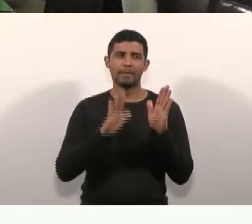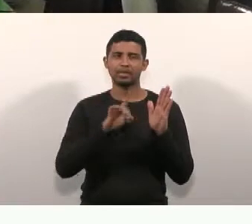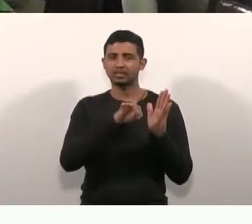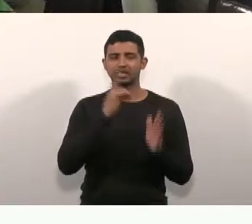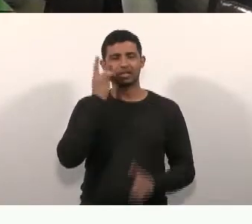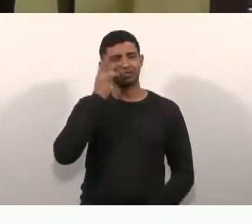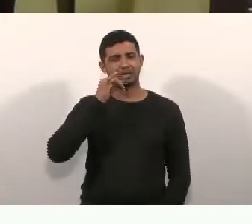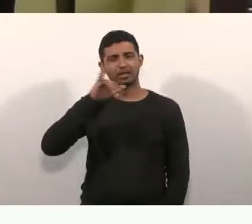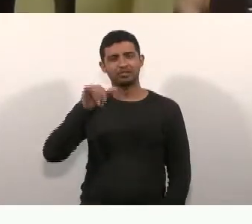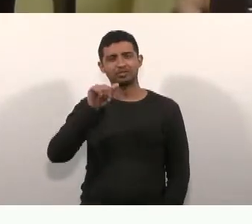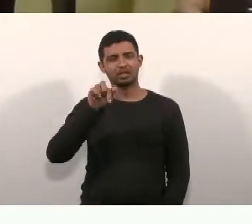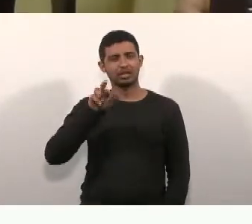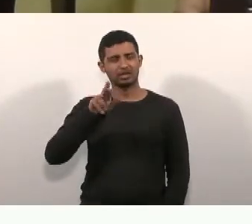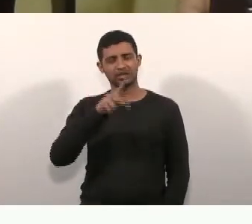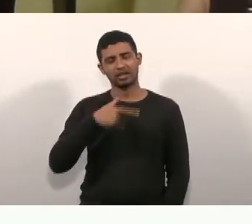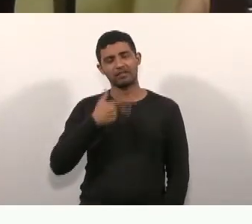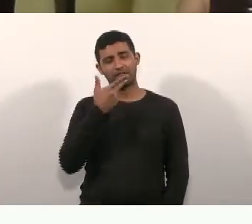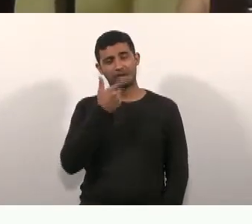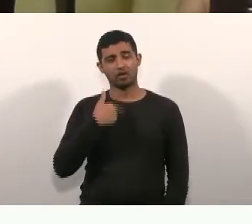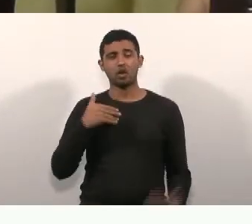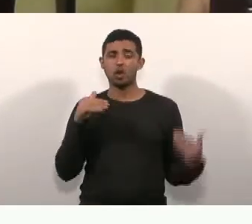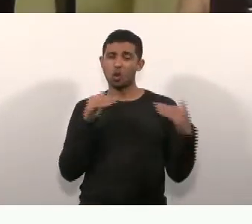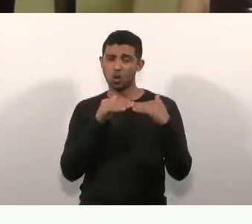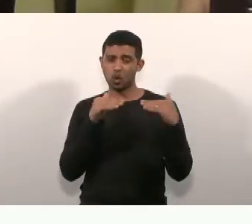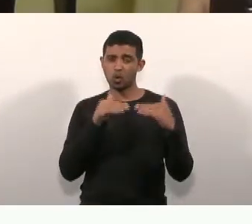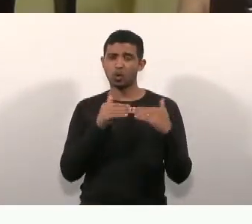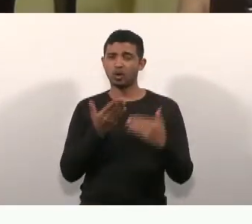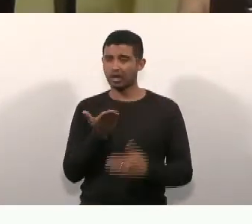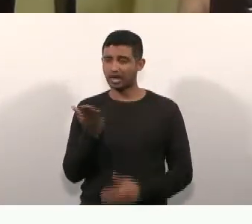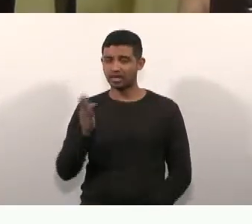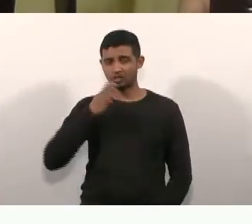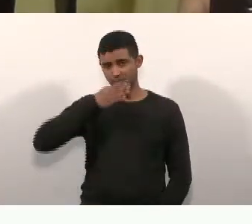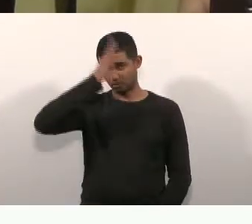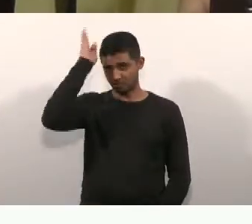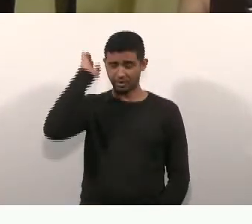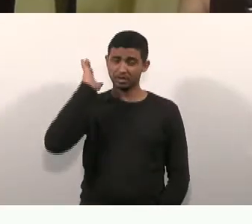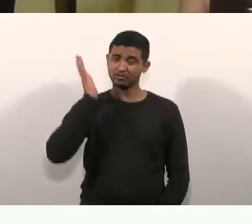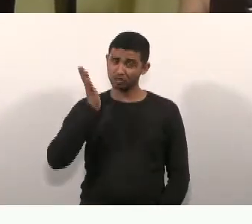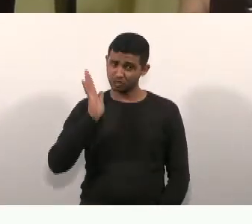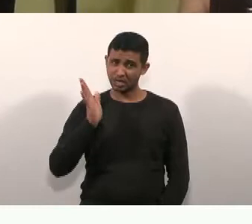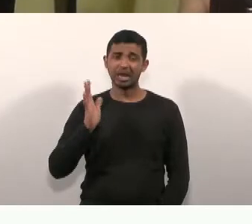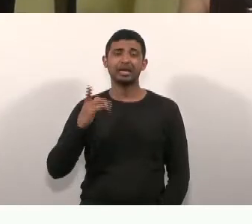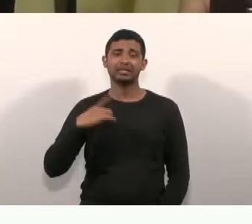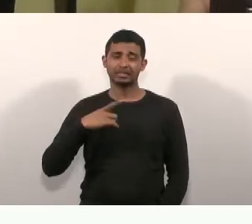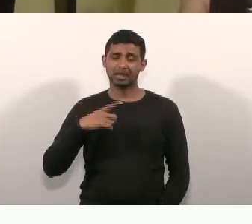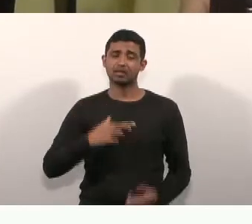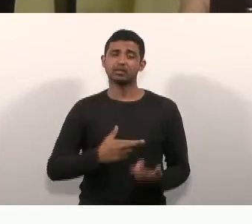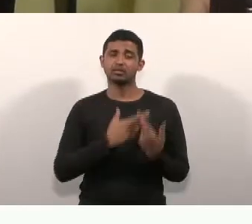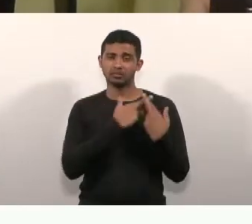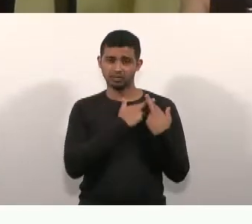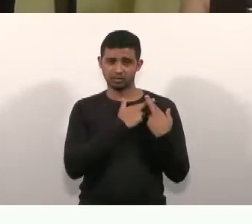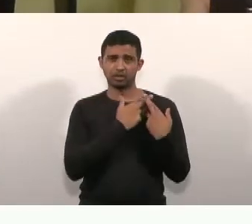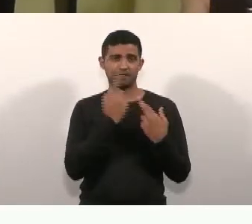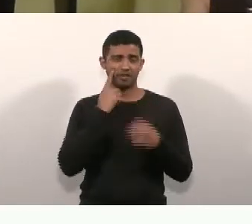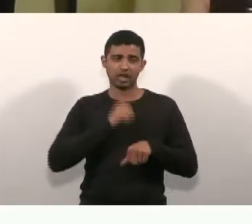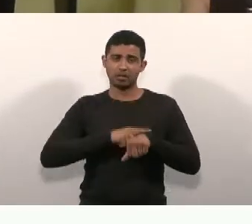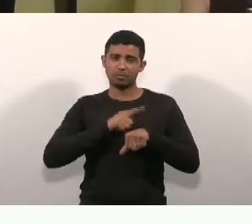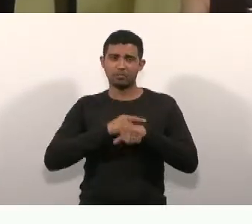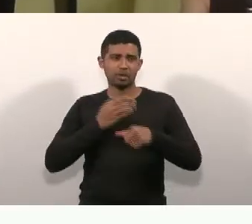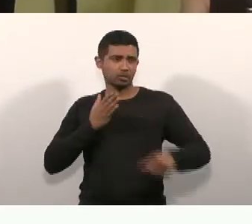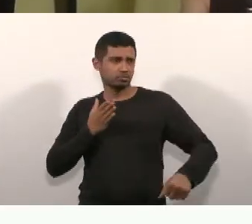Jair, acho que o bombeiro já cumpre esse papel no momento em que vai fazer